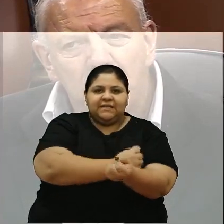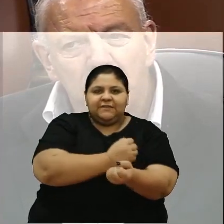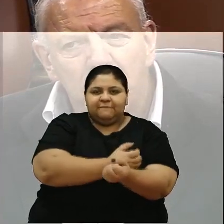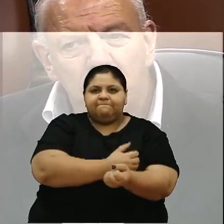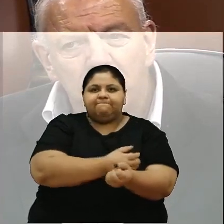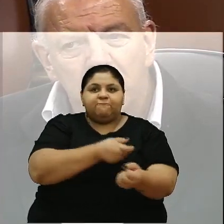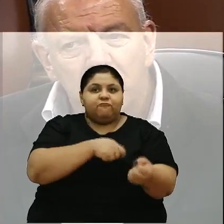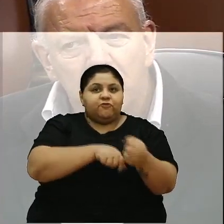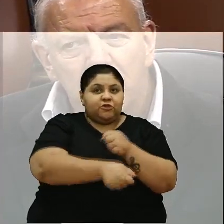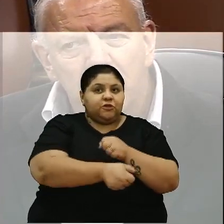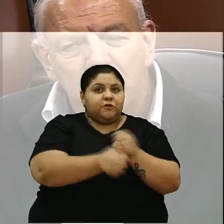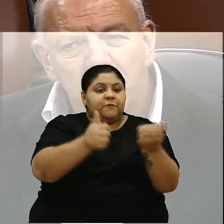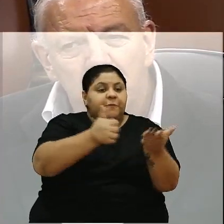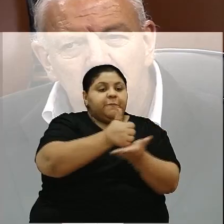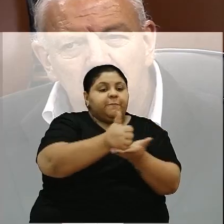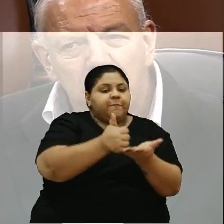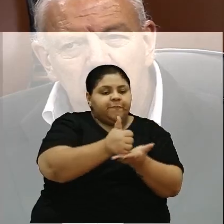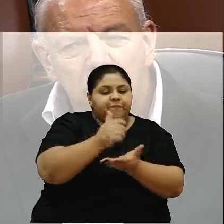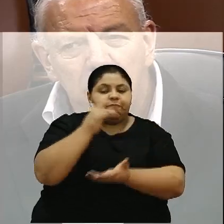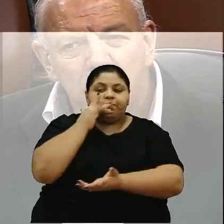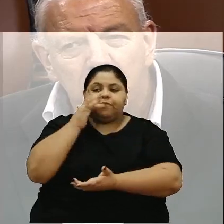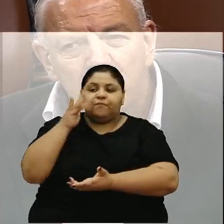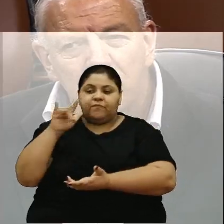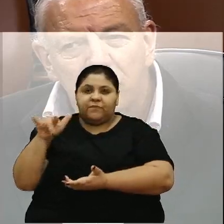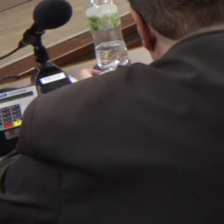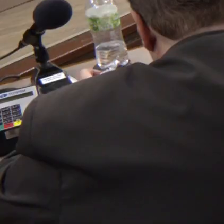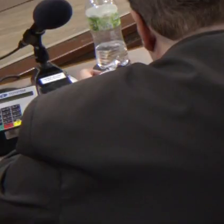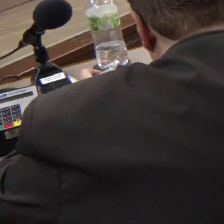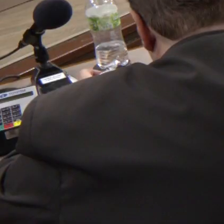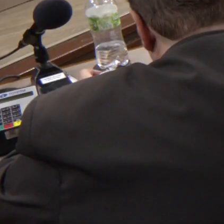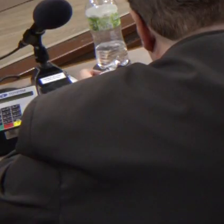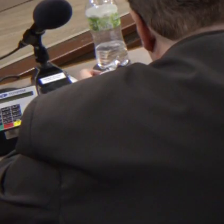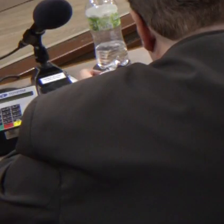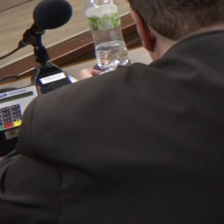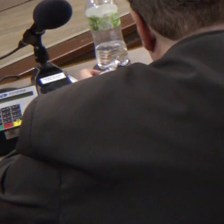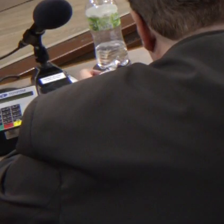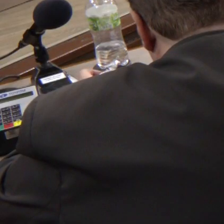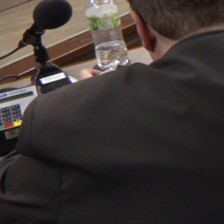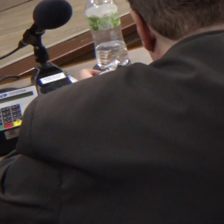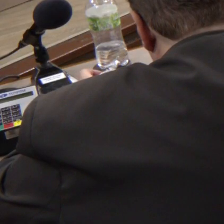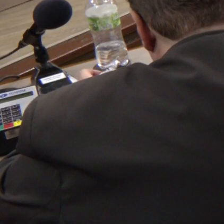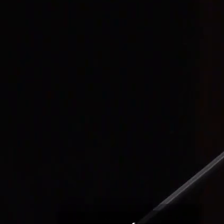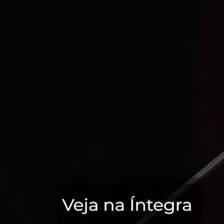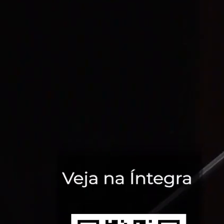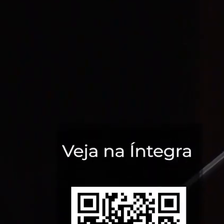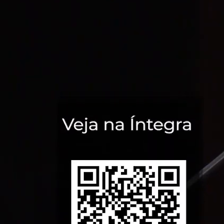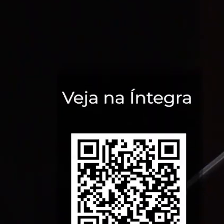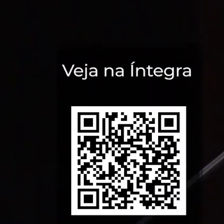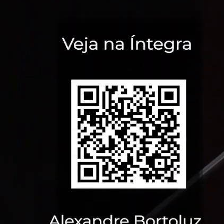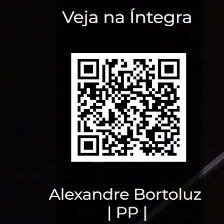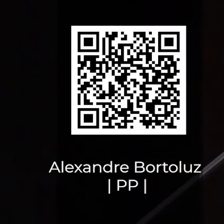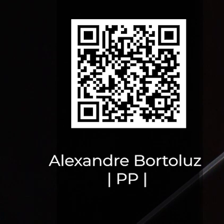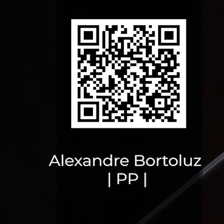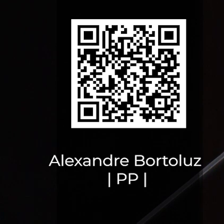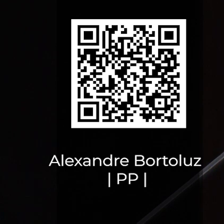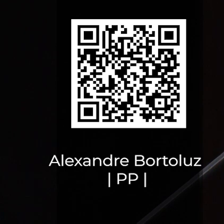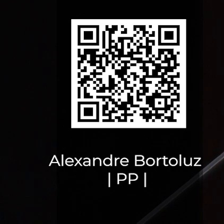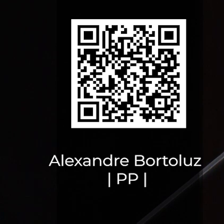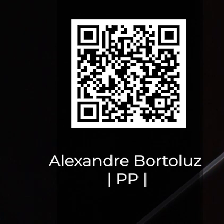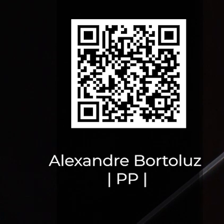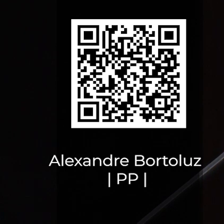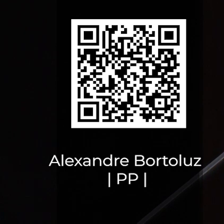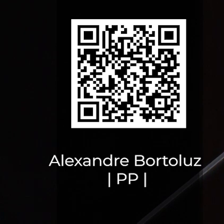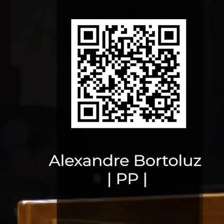base, é investir nas crianças e na terceira idade. A matéria foi aprovada por unanimidade. Já no grande expediente,